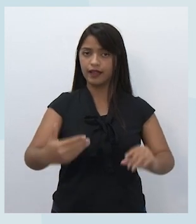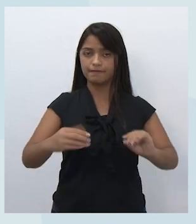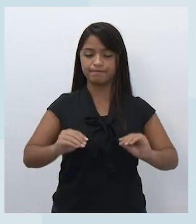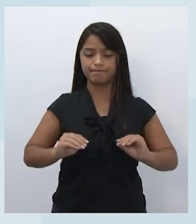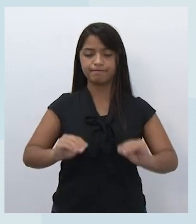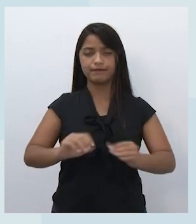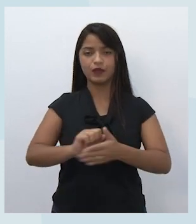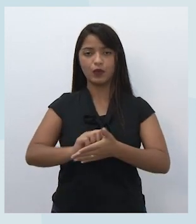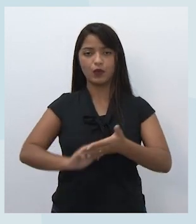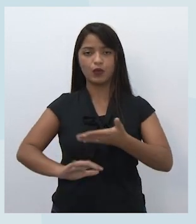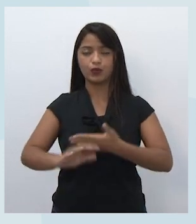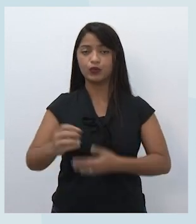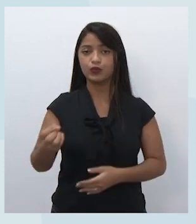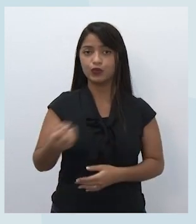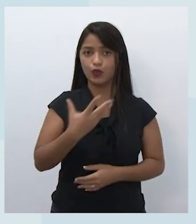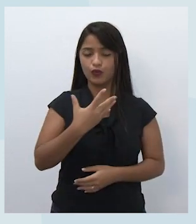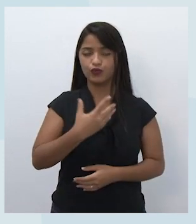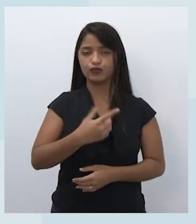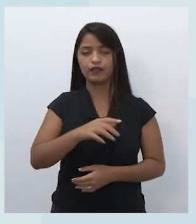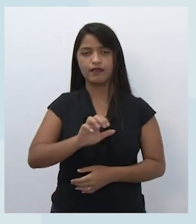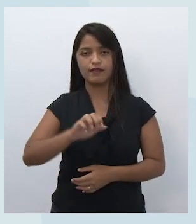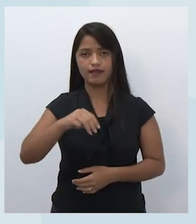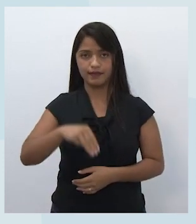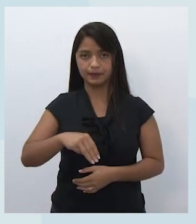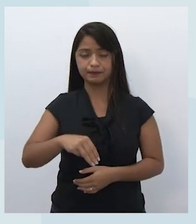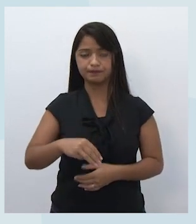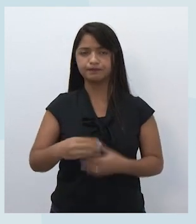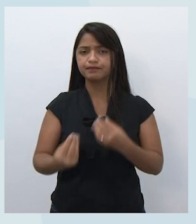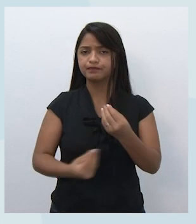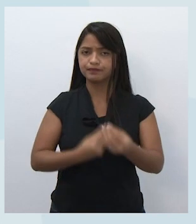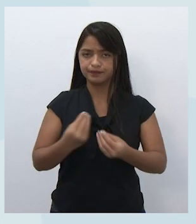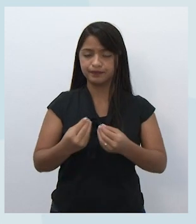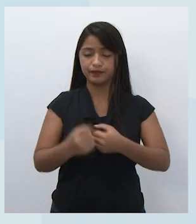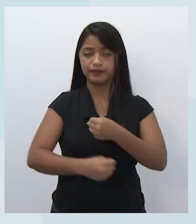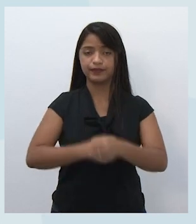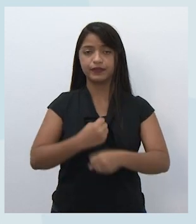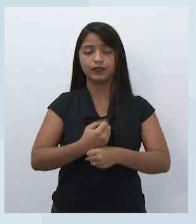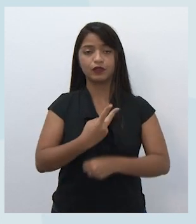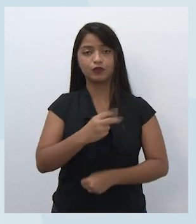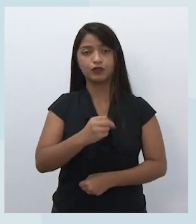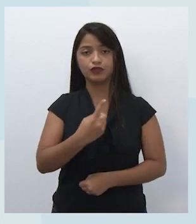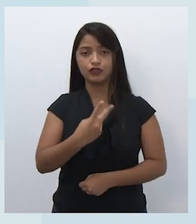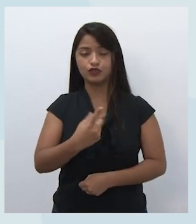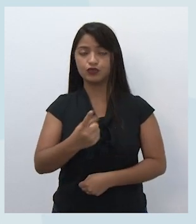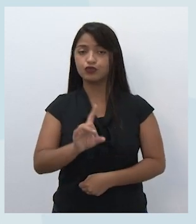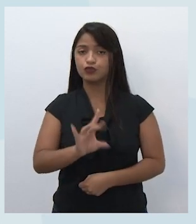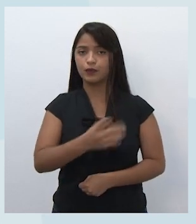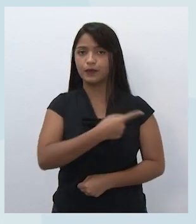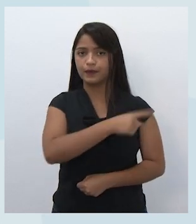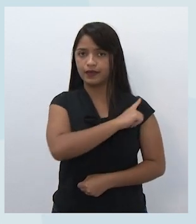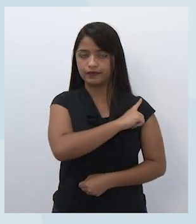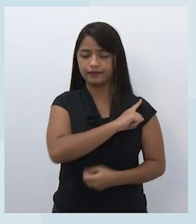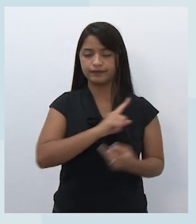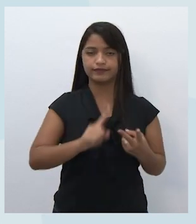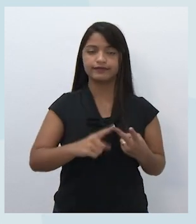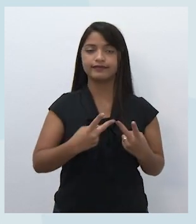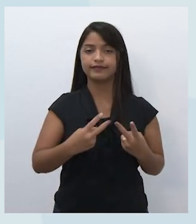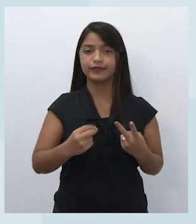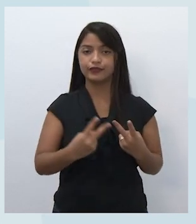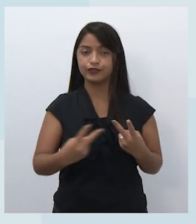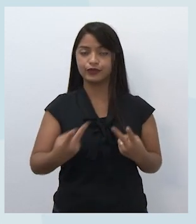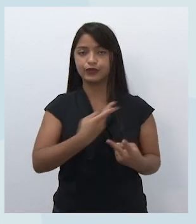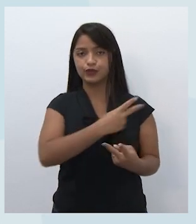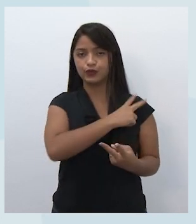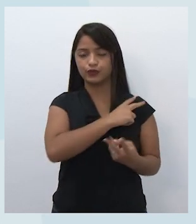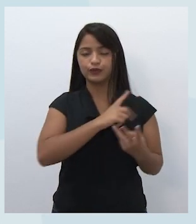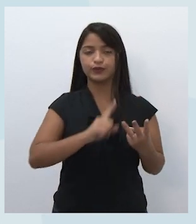Então, 2021 iniciaremos somente com a primeira série, 2022 segunda série e 2023